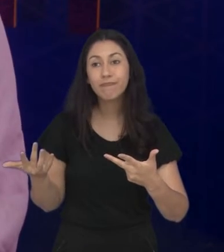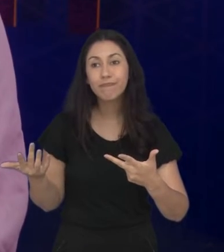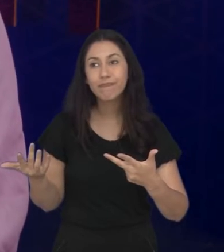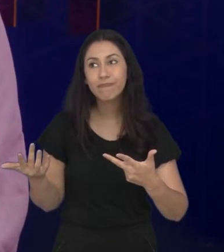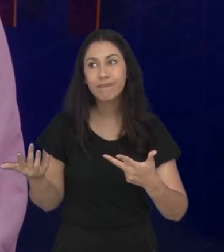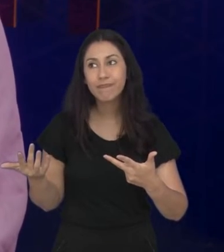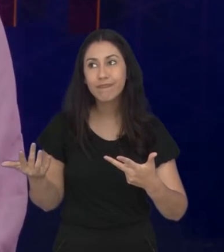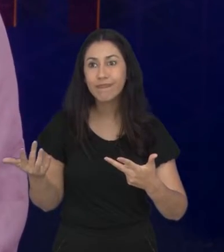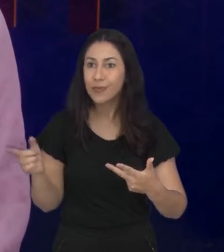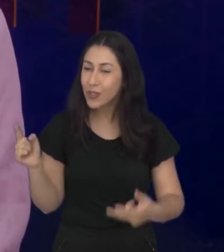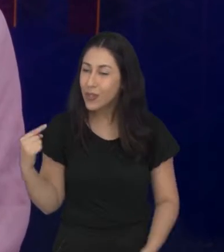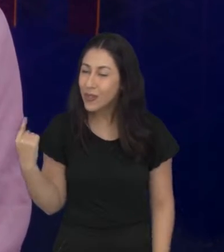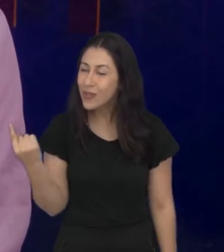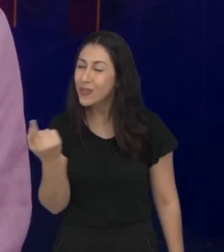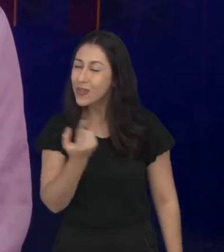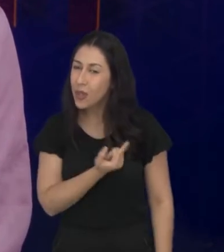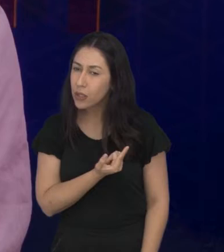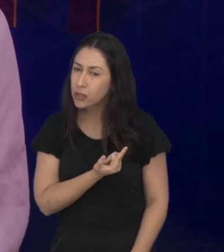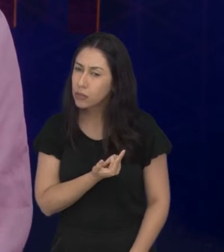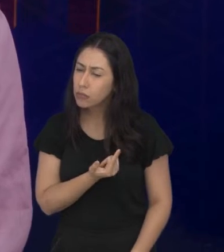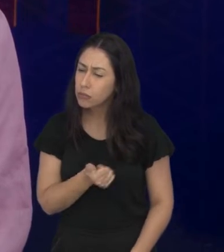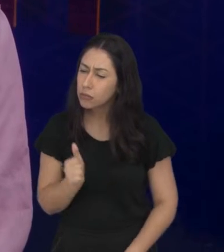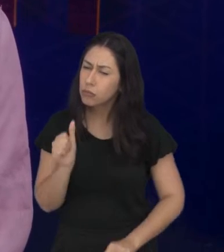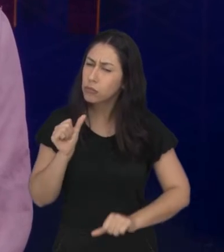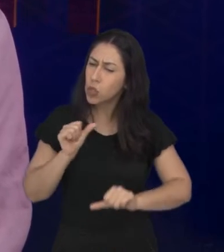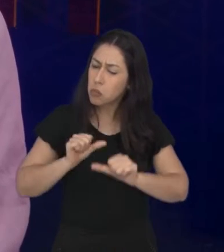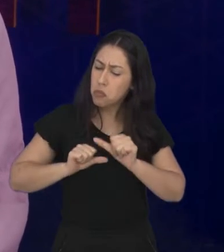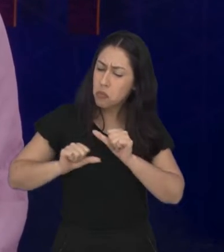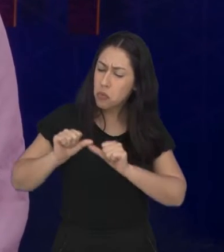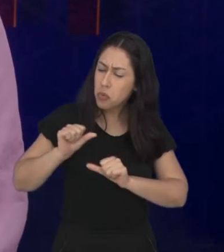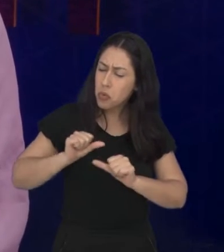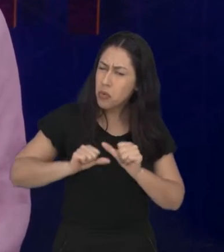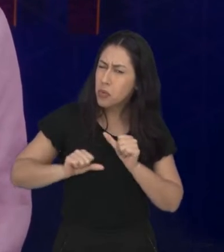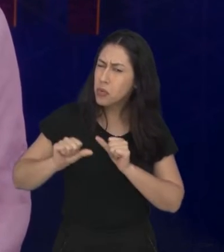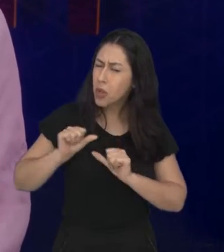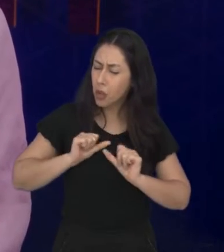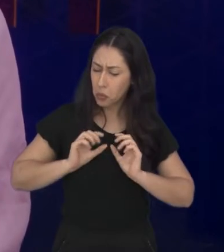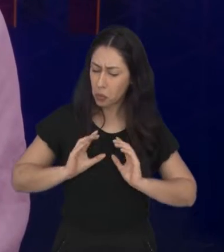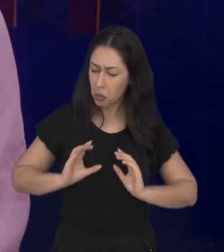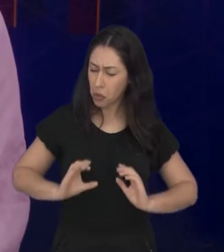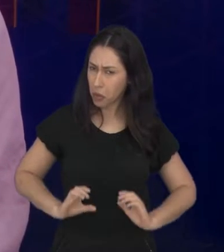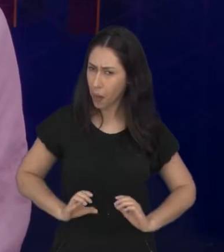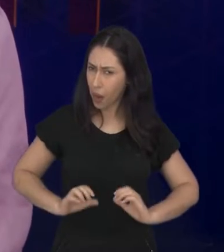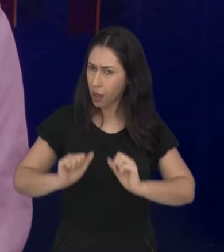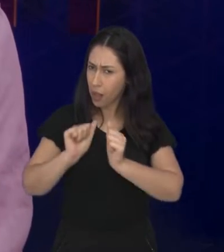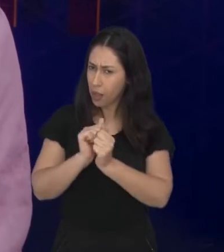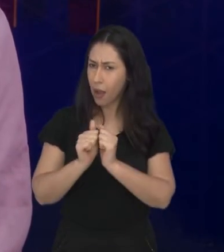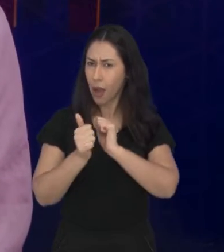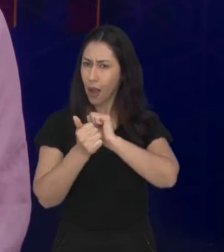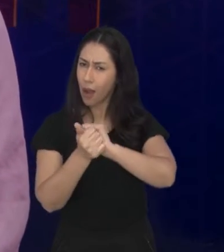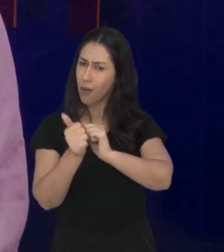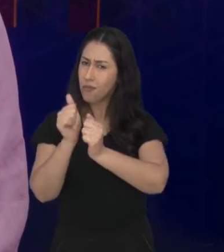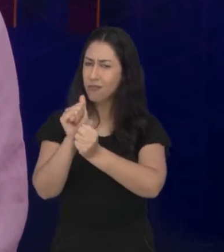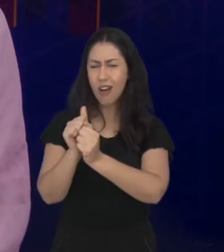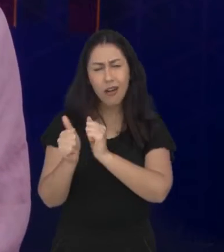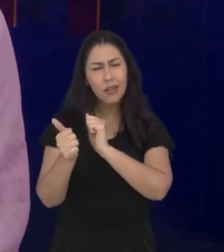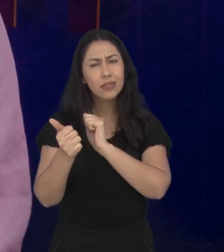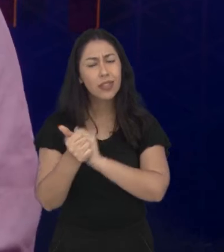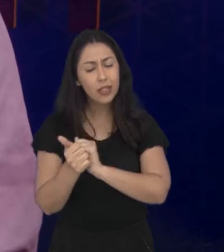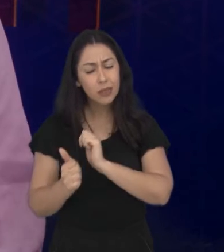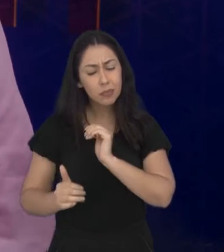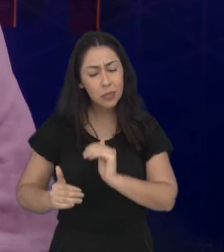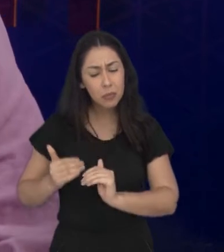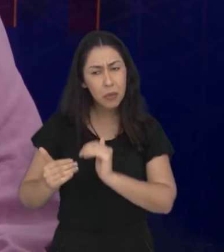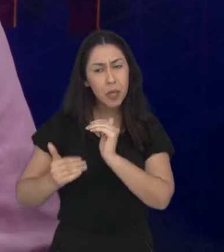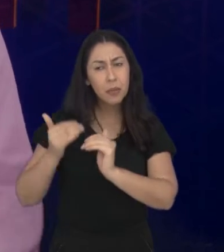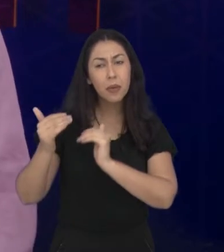a gente foi, entre aspas, influenciando o nosso comportamento de acordo com o passar da história.